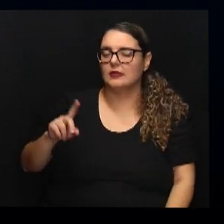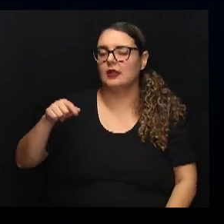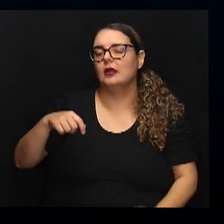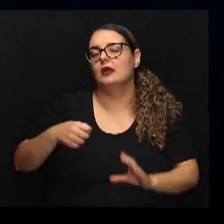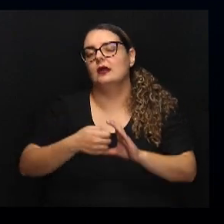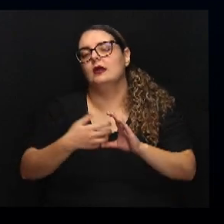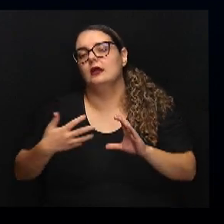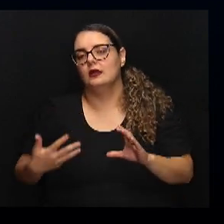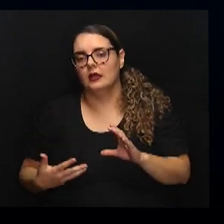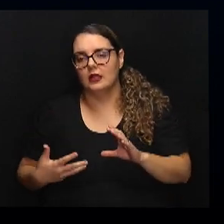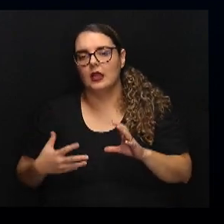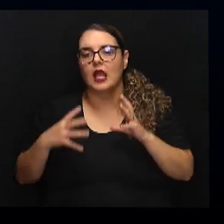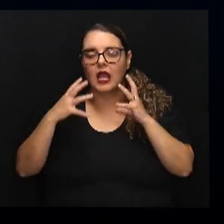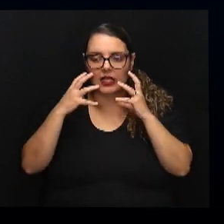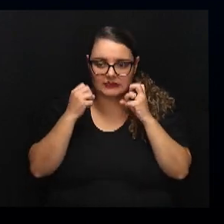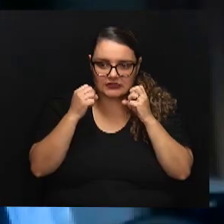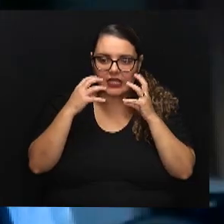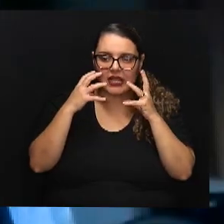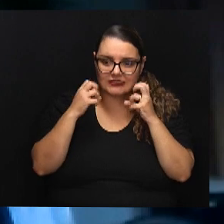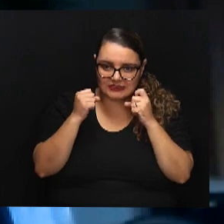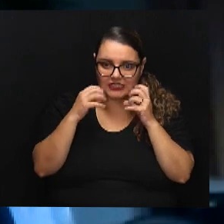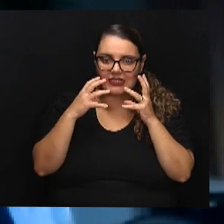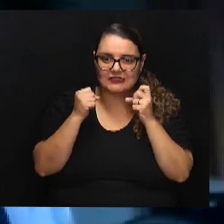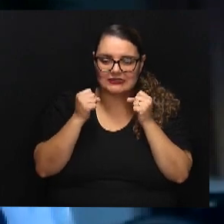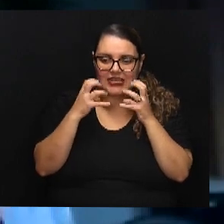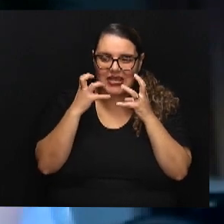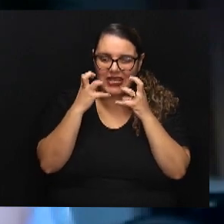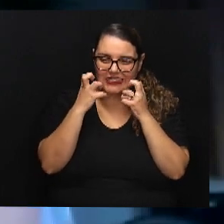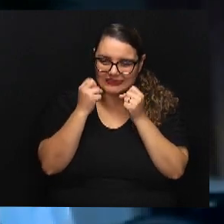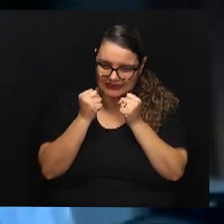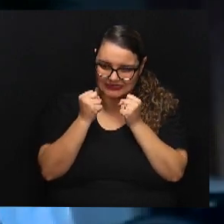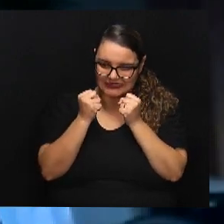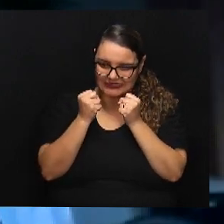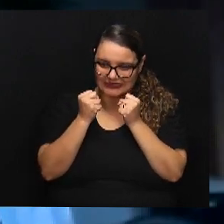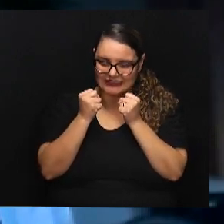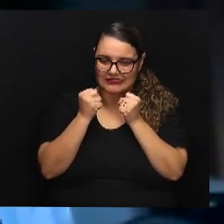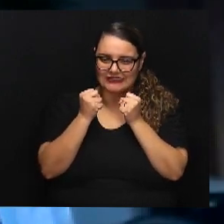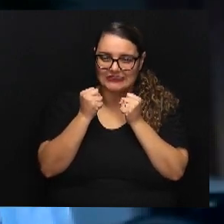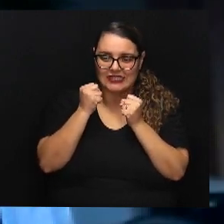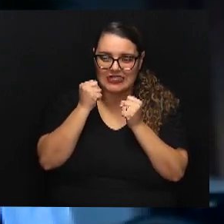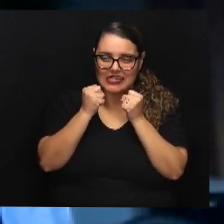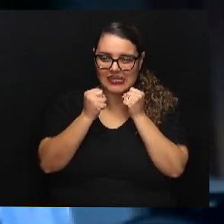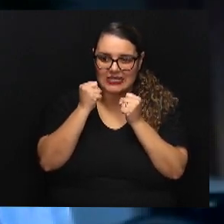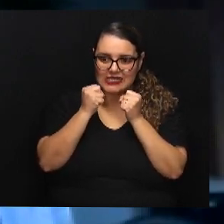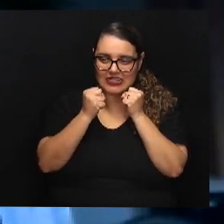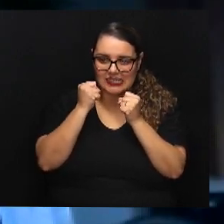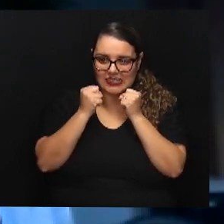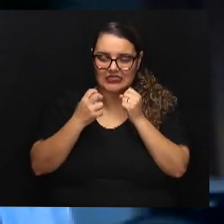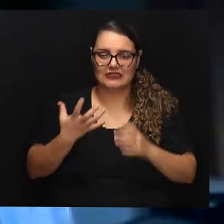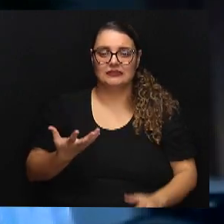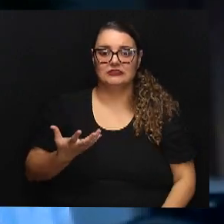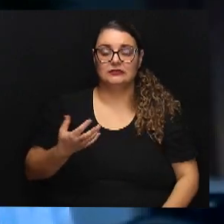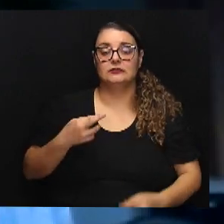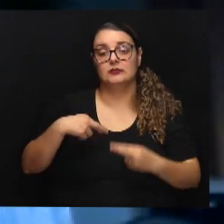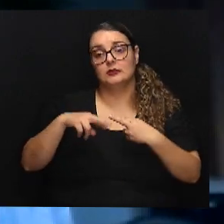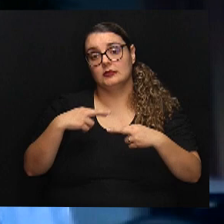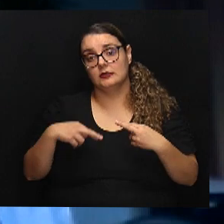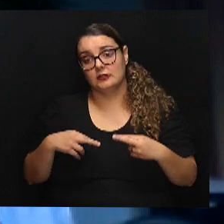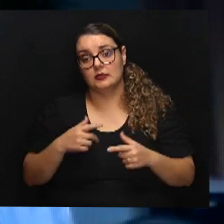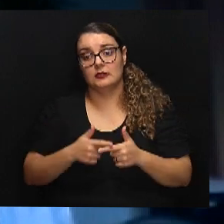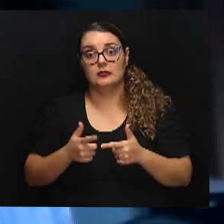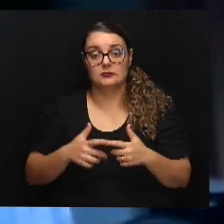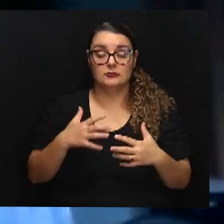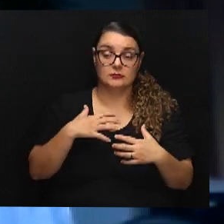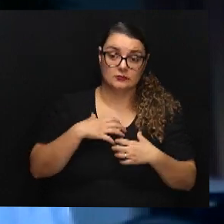aqui, e esse músculo que chama masseter. Então, ele é muito caracterizado pelo hábito de morder os dentes, de apertar os